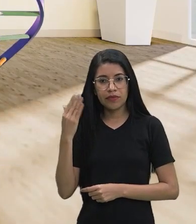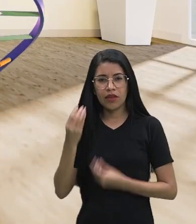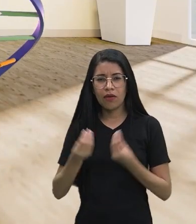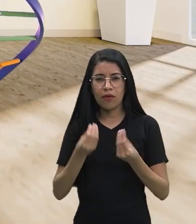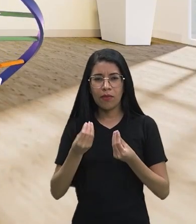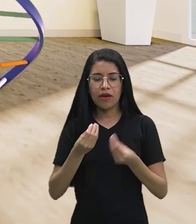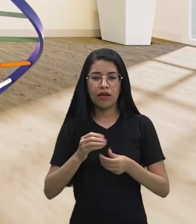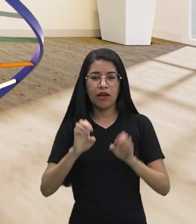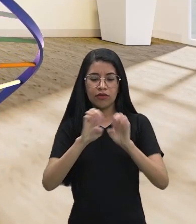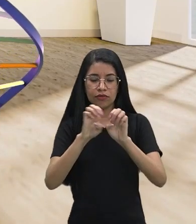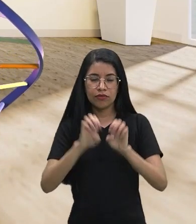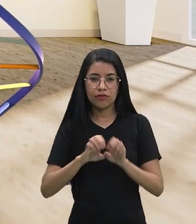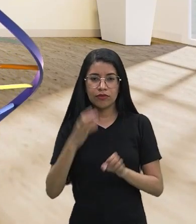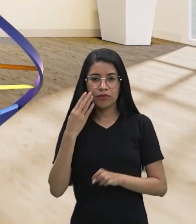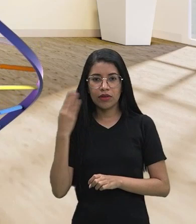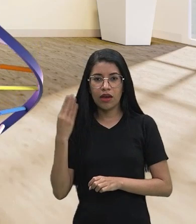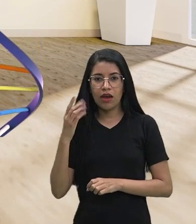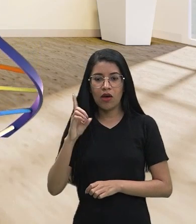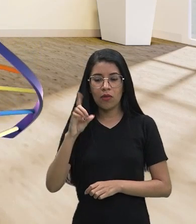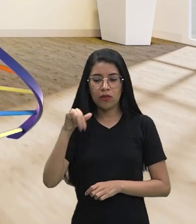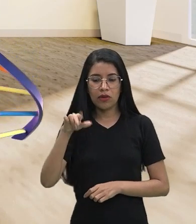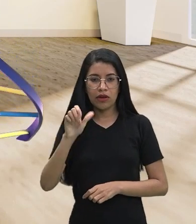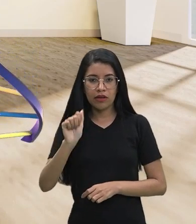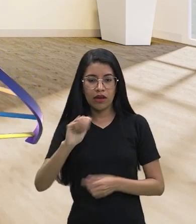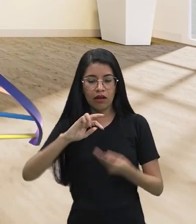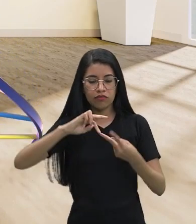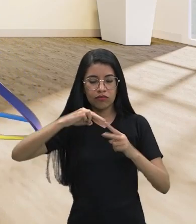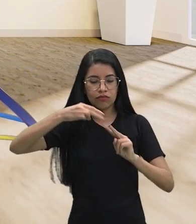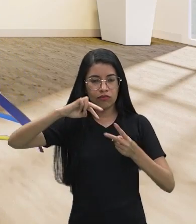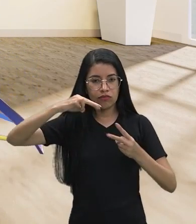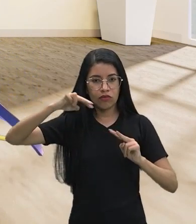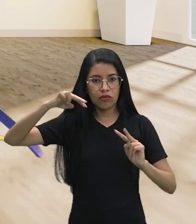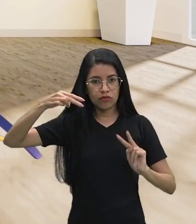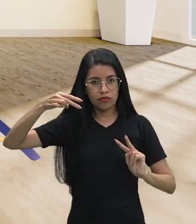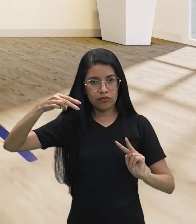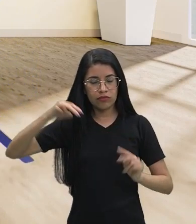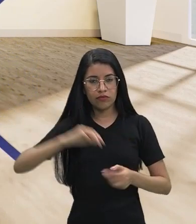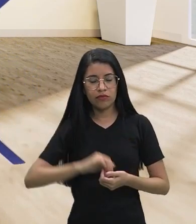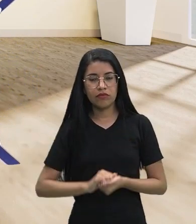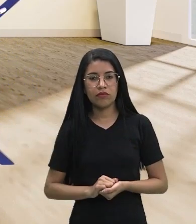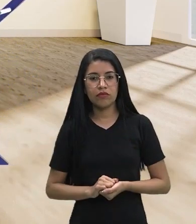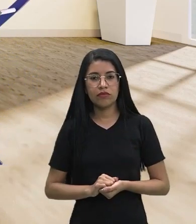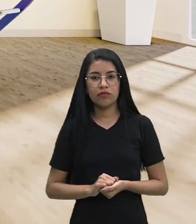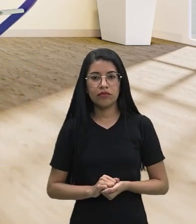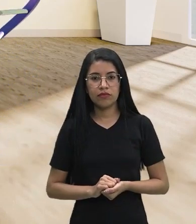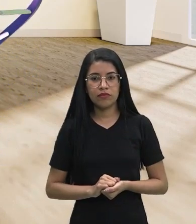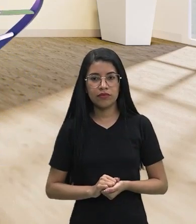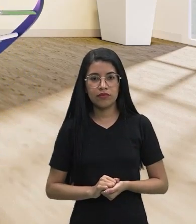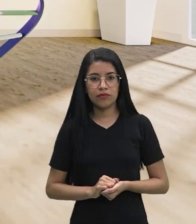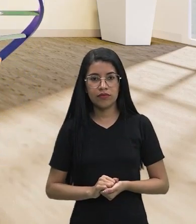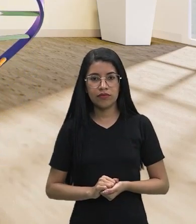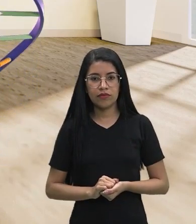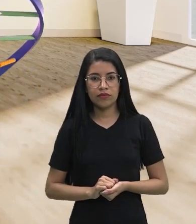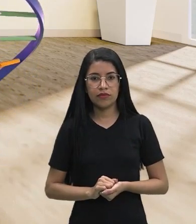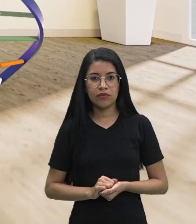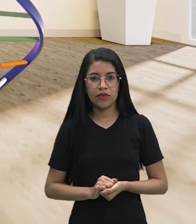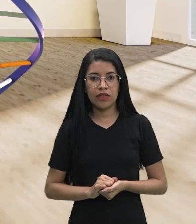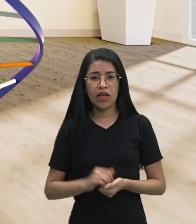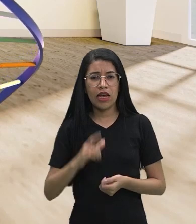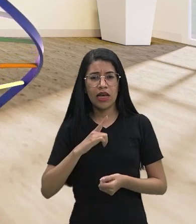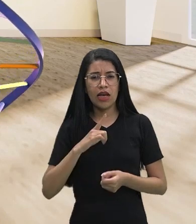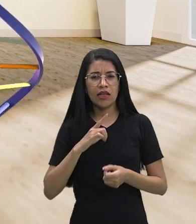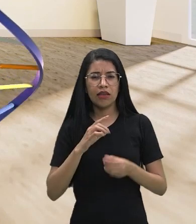O DNA é esse aqui, ó. O DNA é essa fita dupla, tá? Como a gente viu, essa fita dupla com as